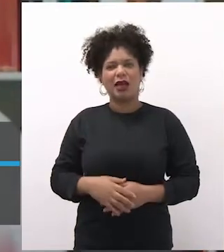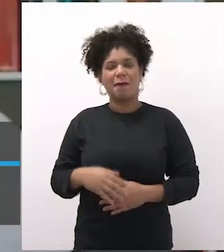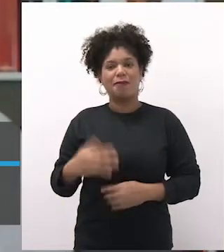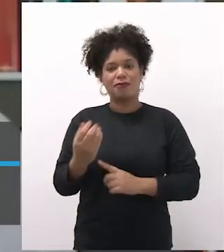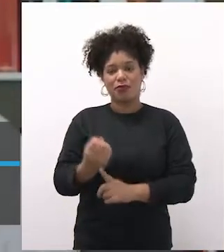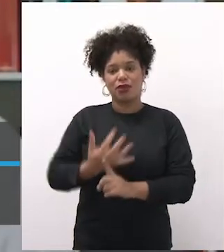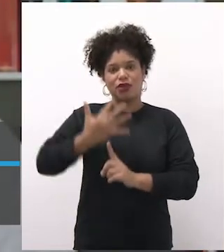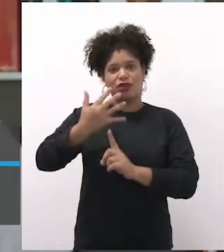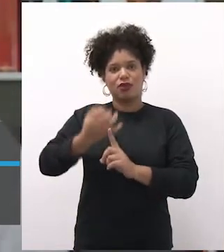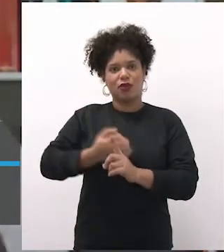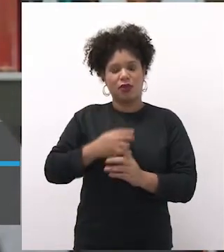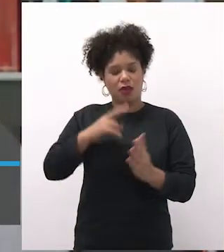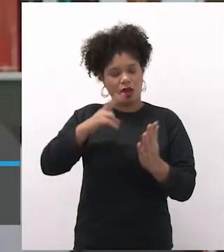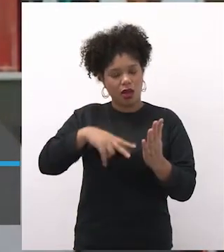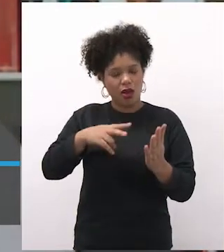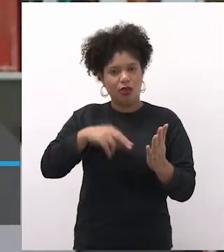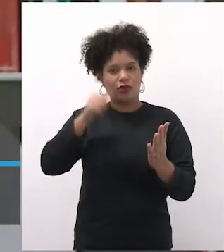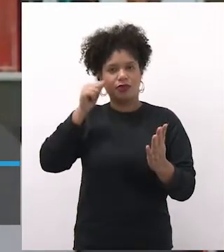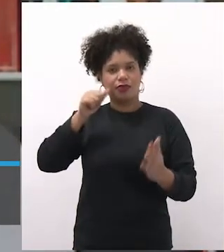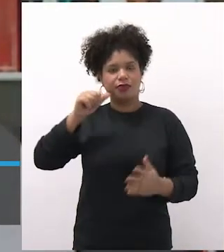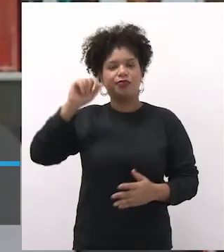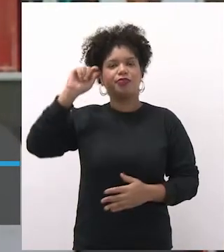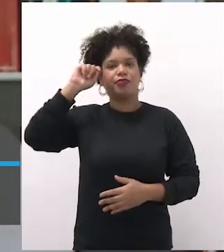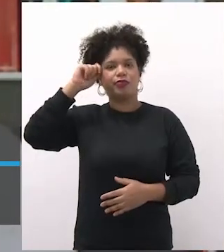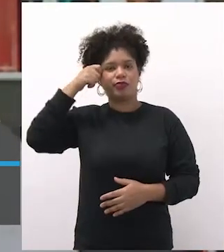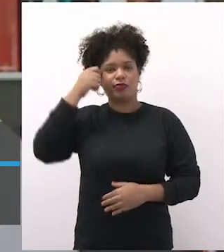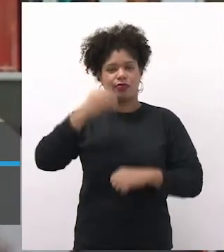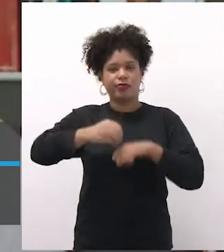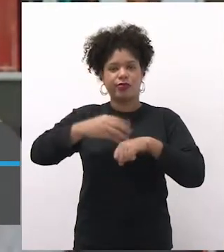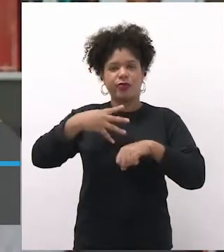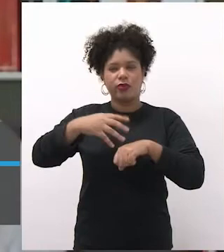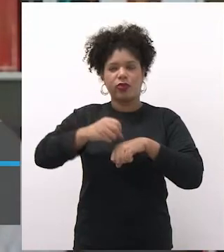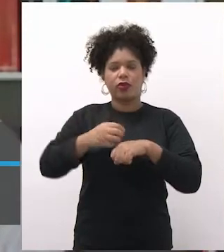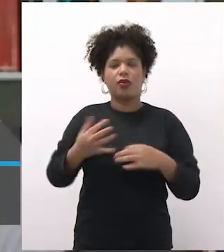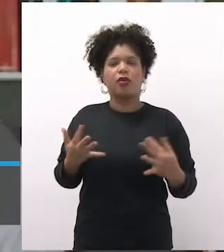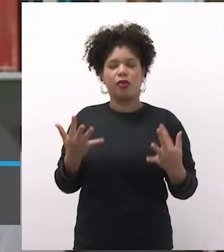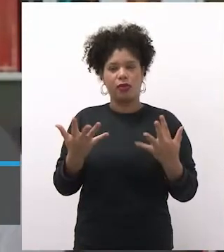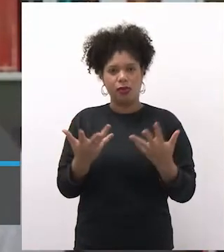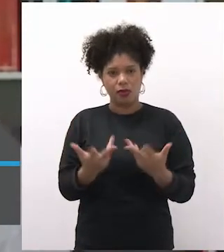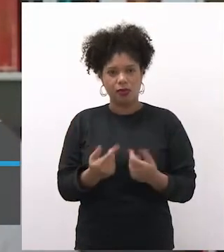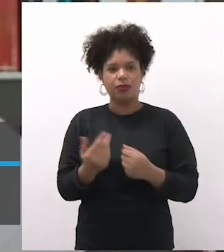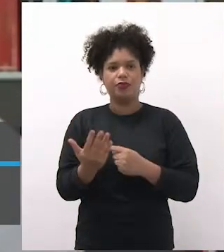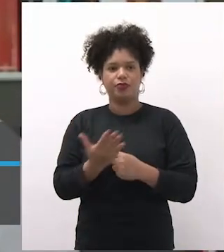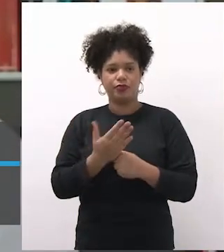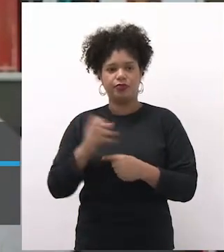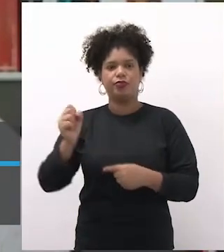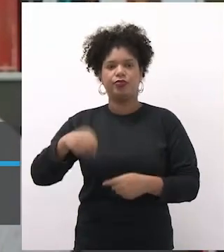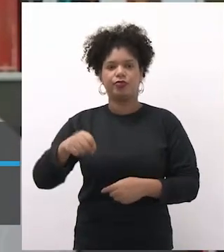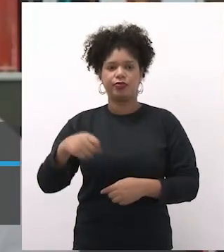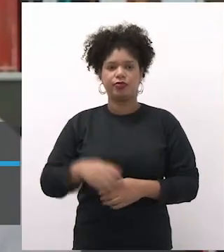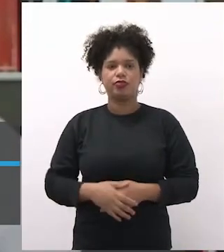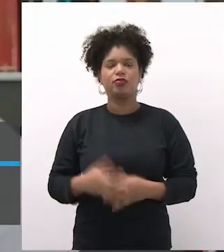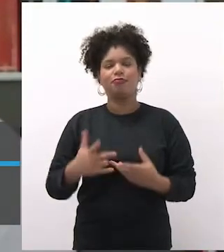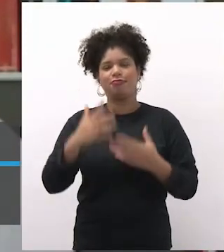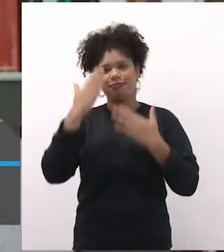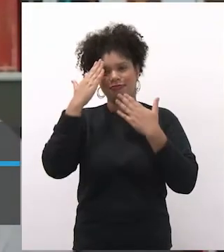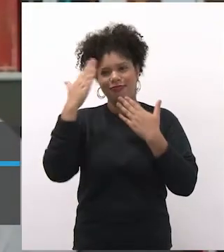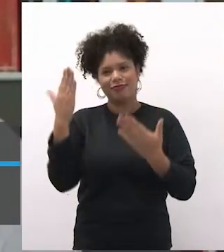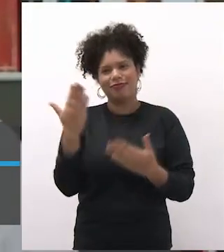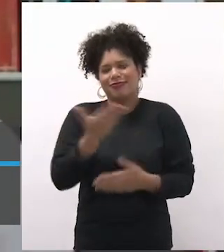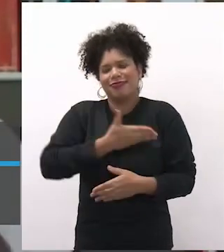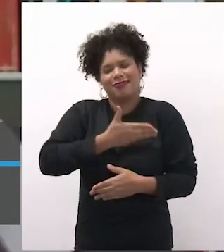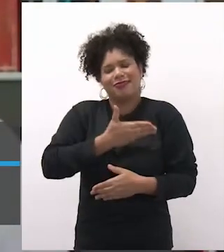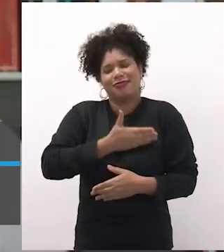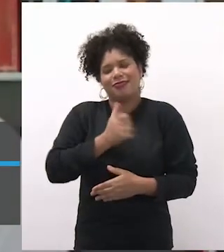esse recorte, ela me deu dicas excelentes, certo? Eu quero muito agradecer minha amiga querida